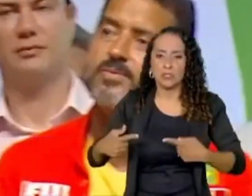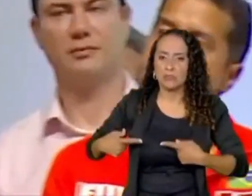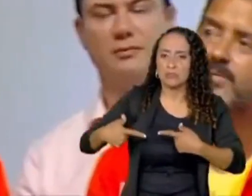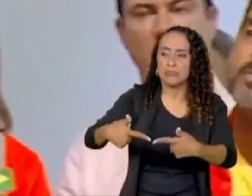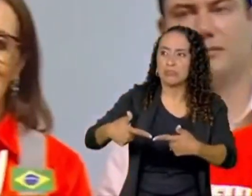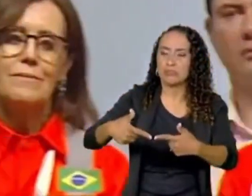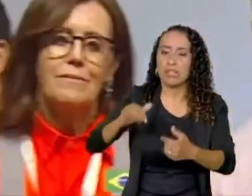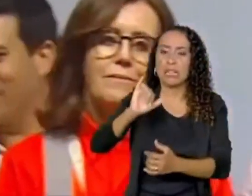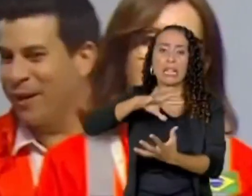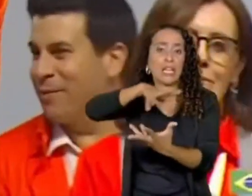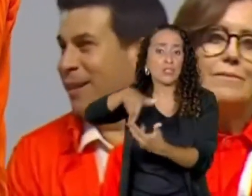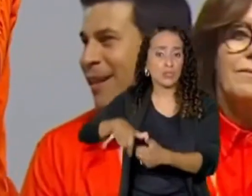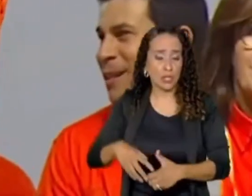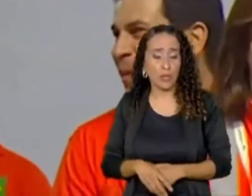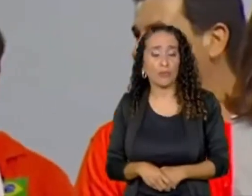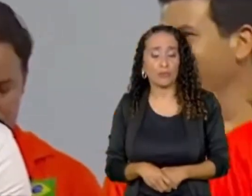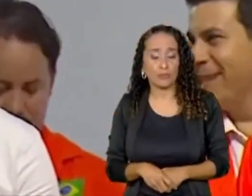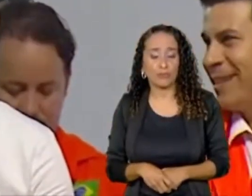internacional?